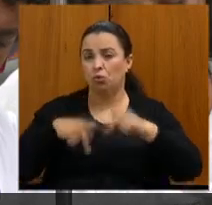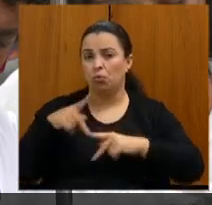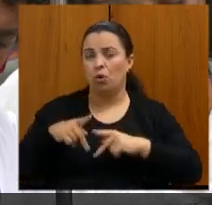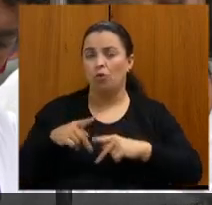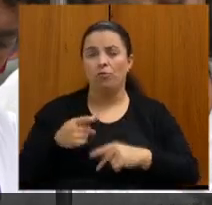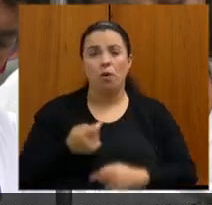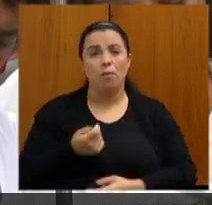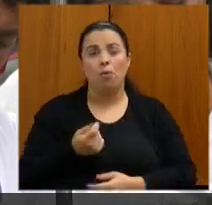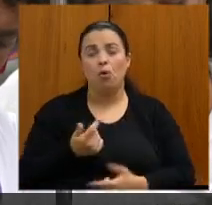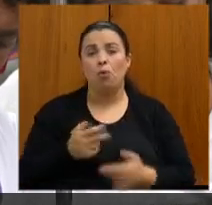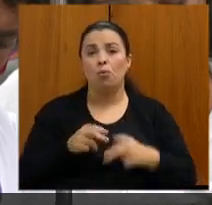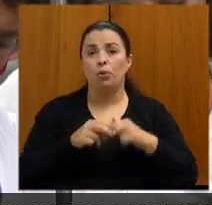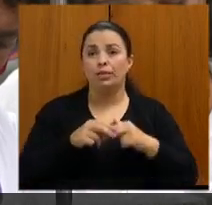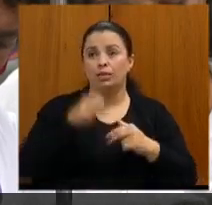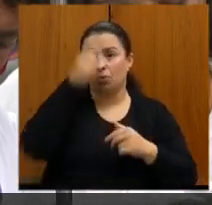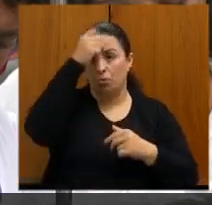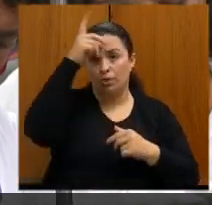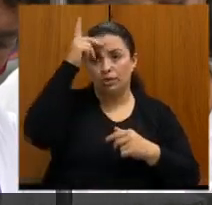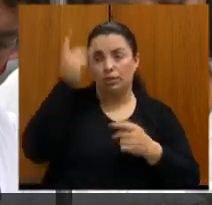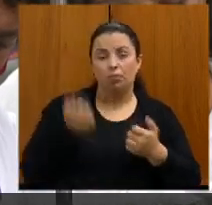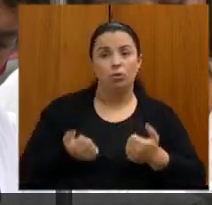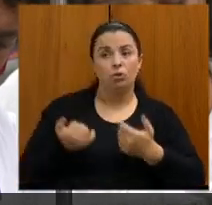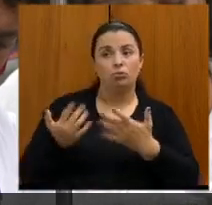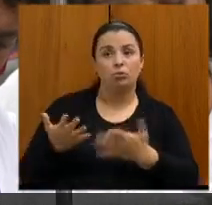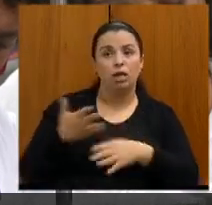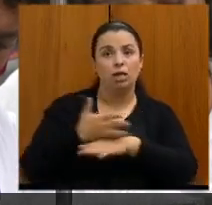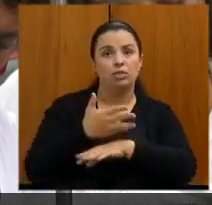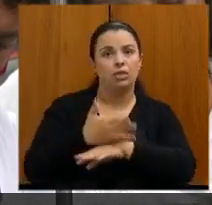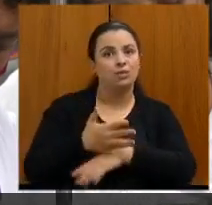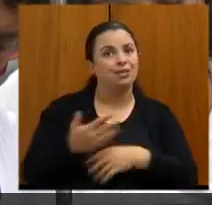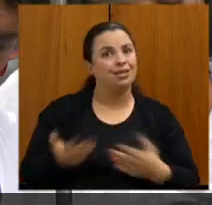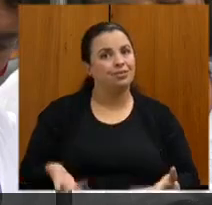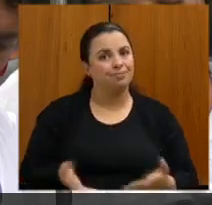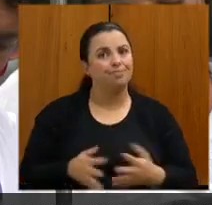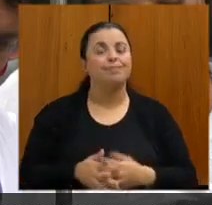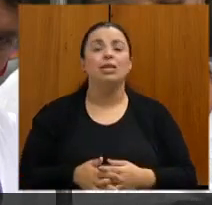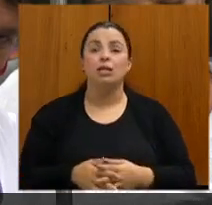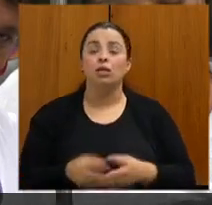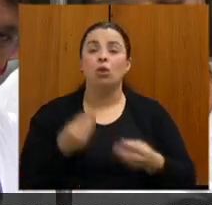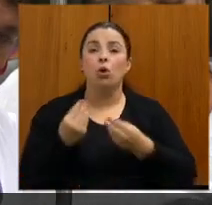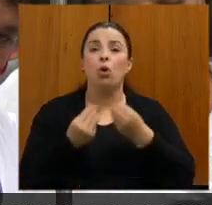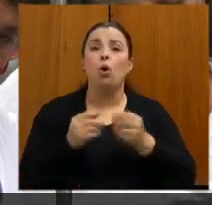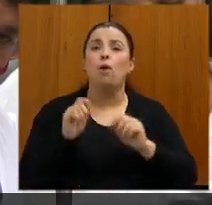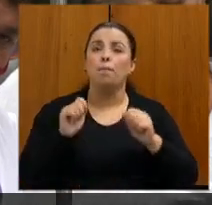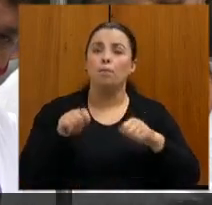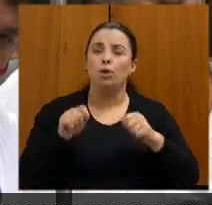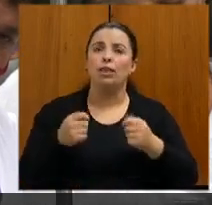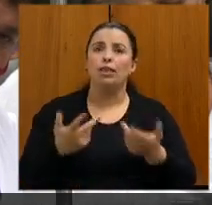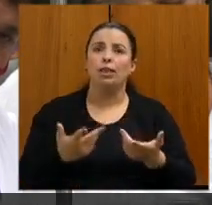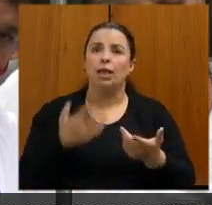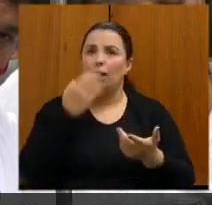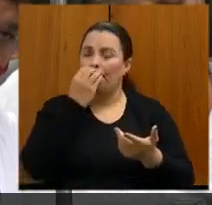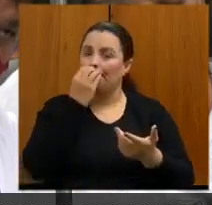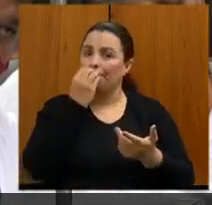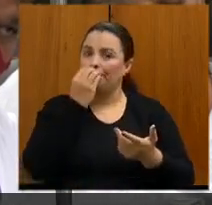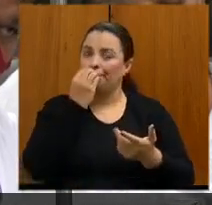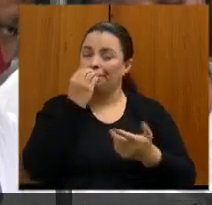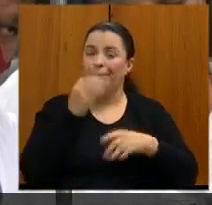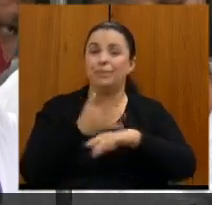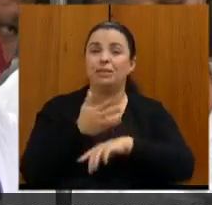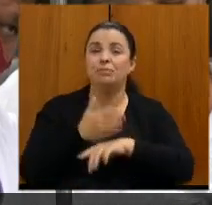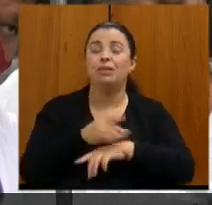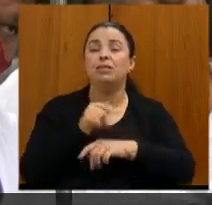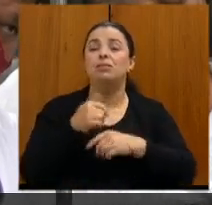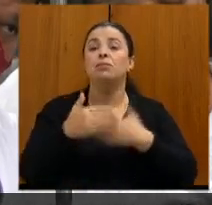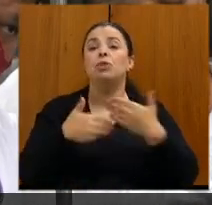próprio município não disponibiliza a esse acesso para a gente então de como poder intervir também nesses processos o fechamento dentro